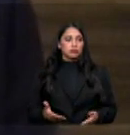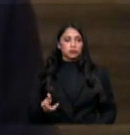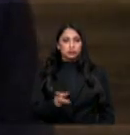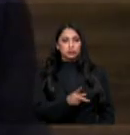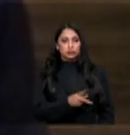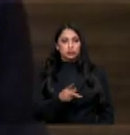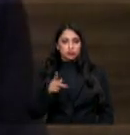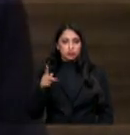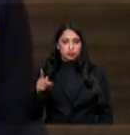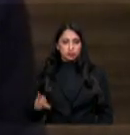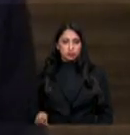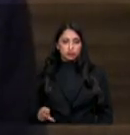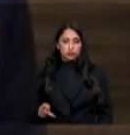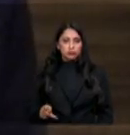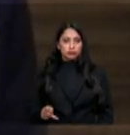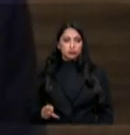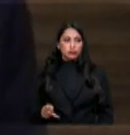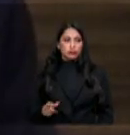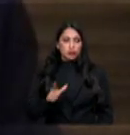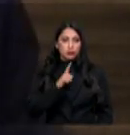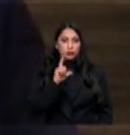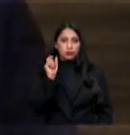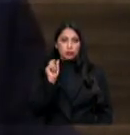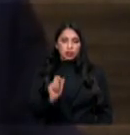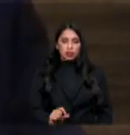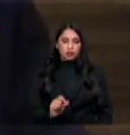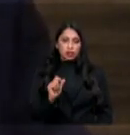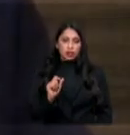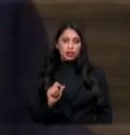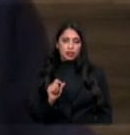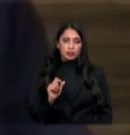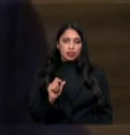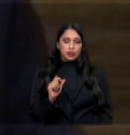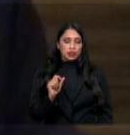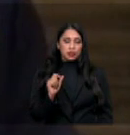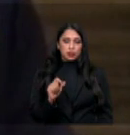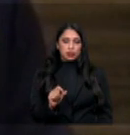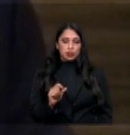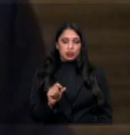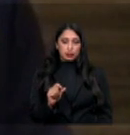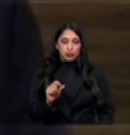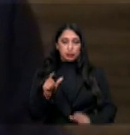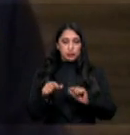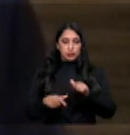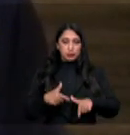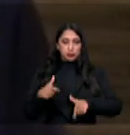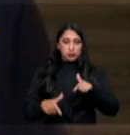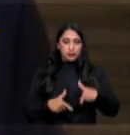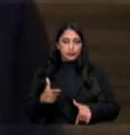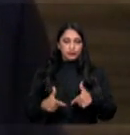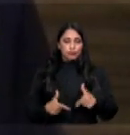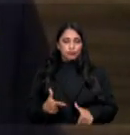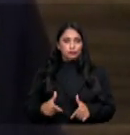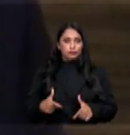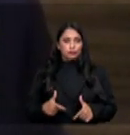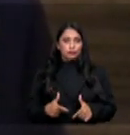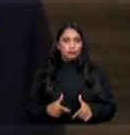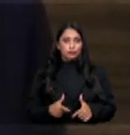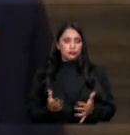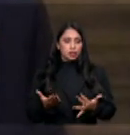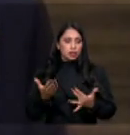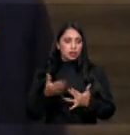esse pressuposto não estiver presente e for possível a comprovação por meio